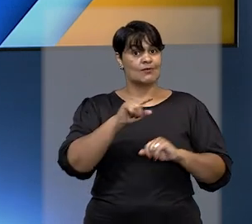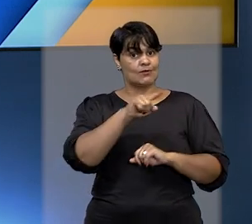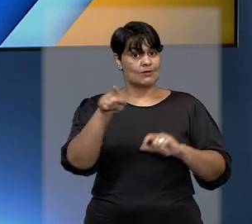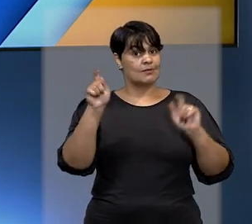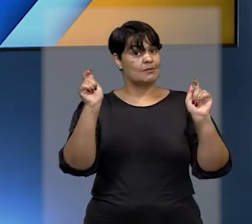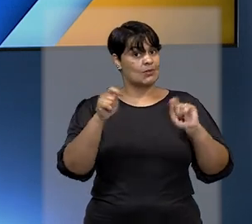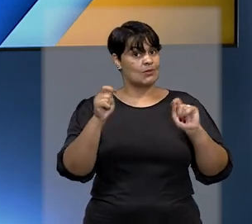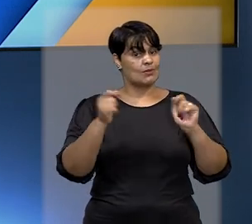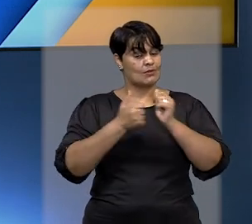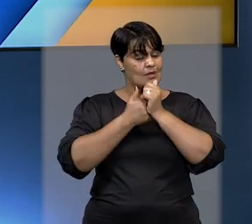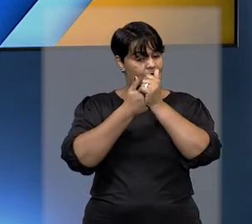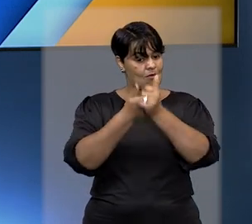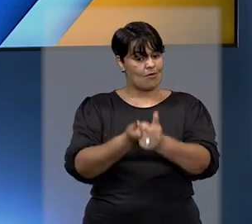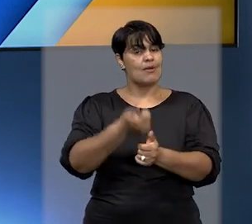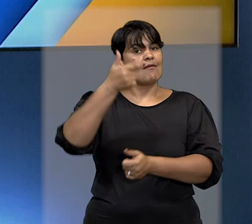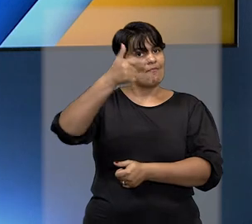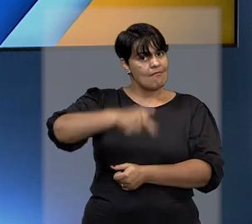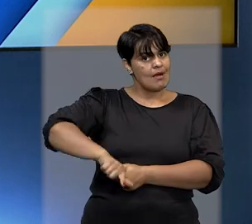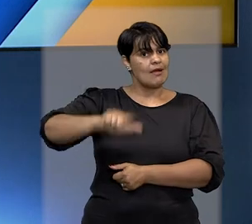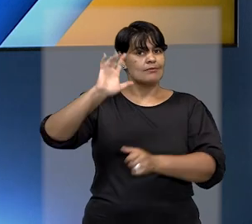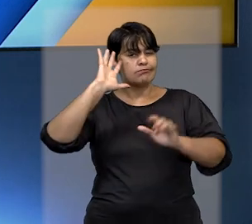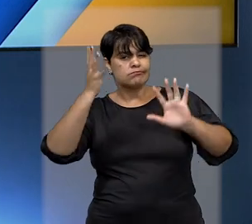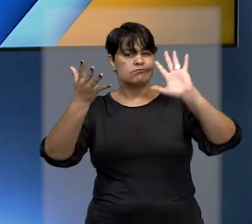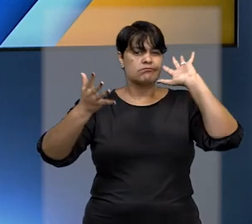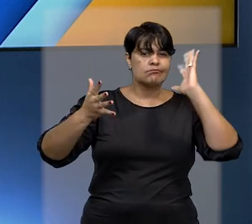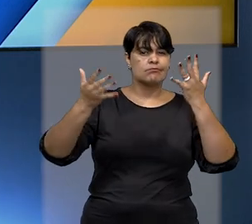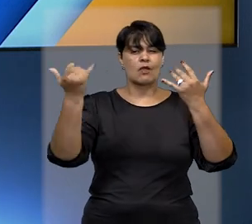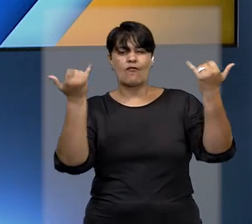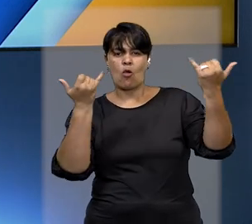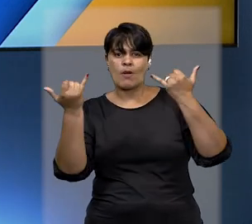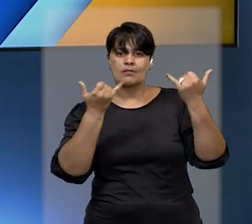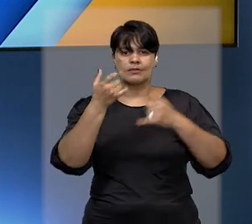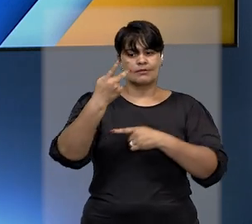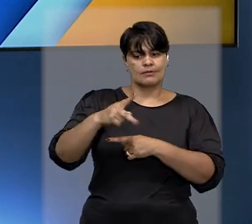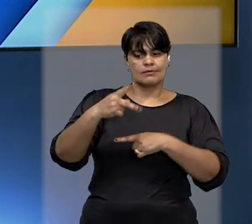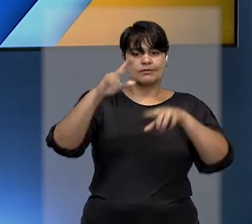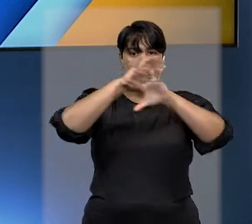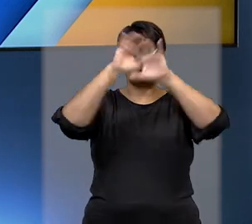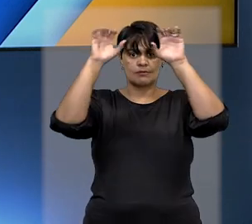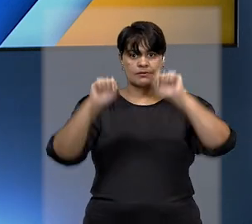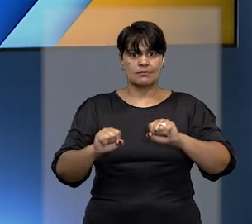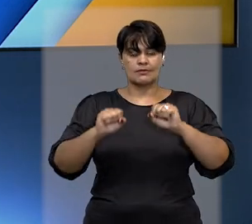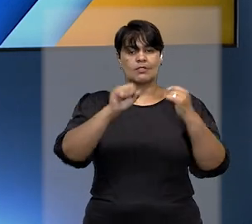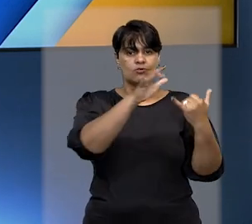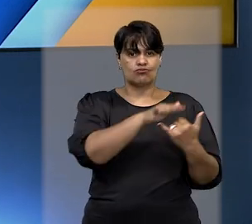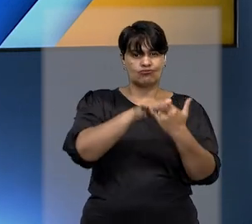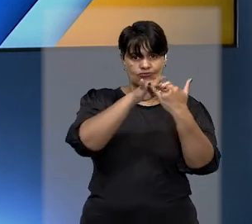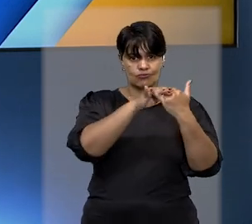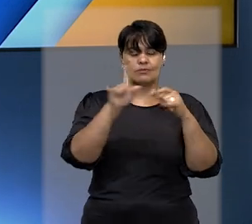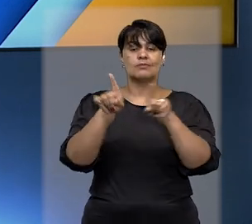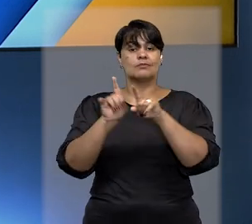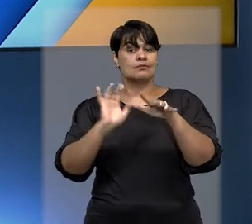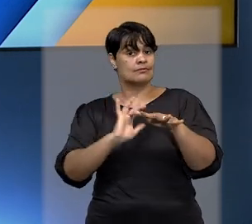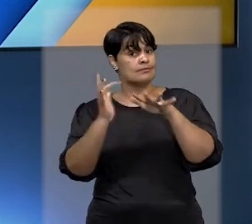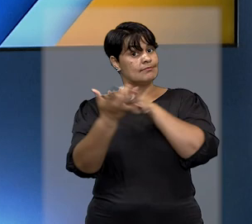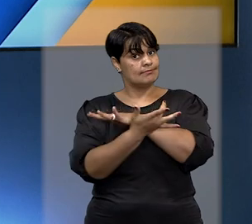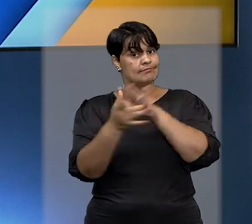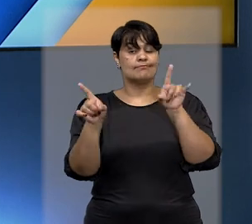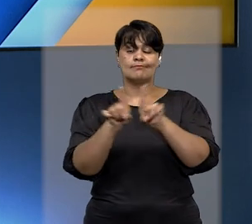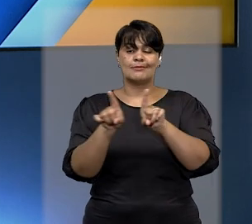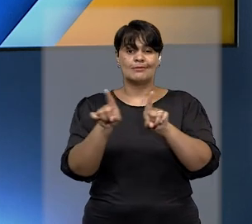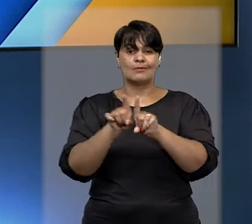pode acompanhar outras decisões e informações do Tribunal no nosso canal do YouTube, nas redes sociais e nas